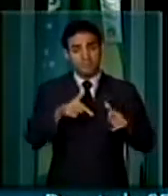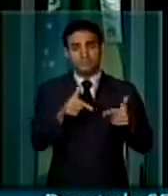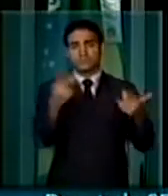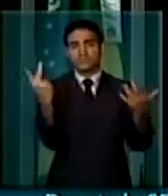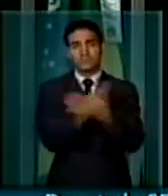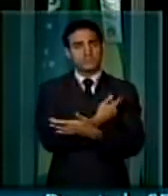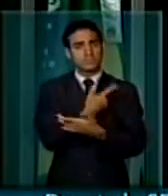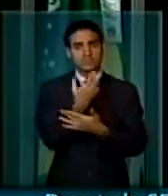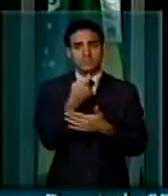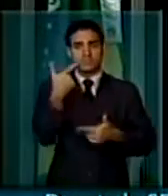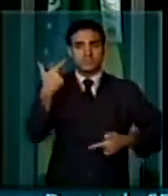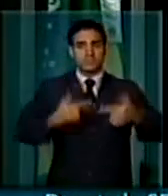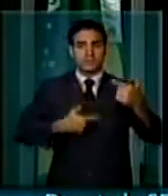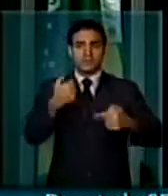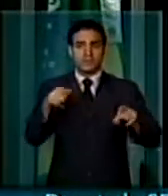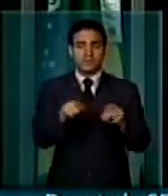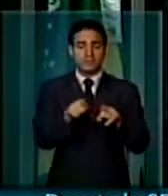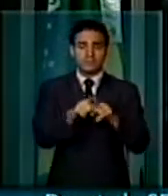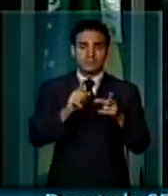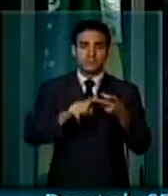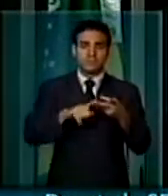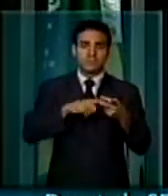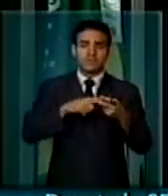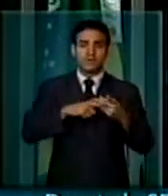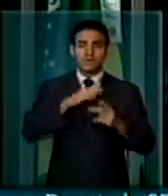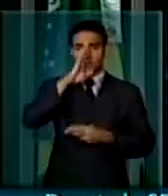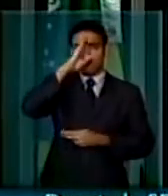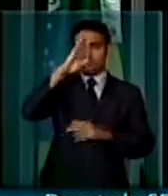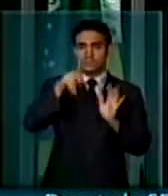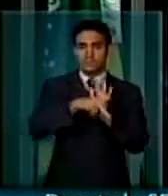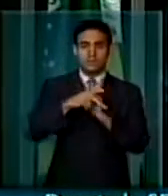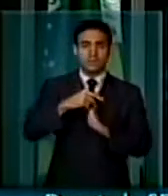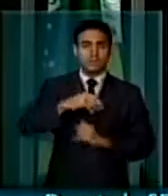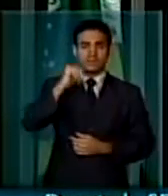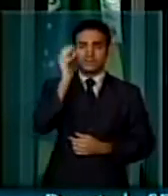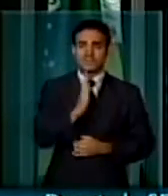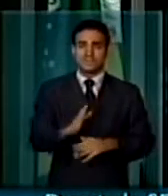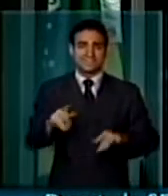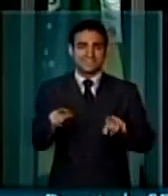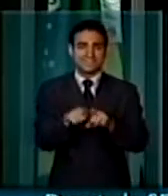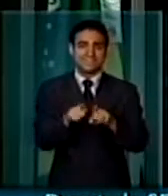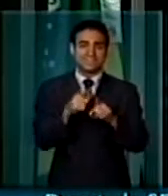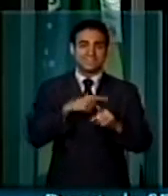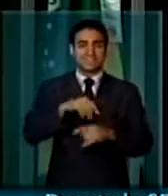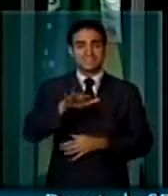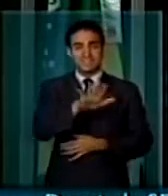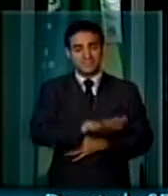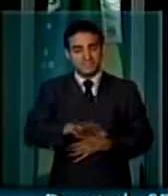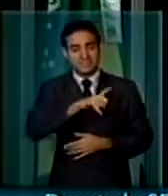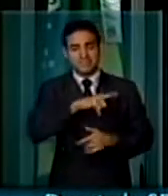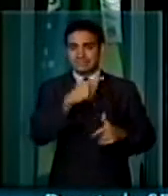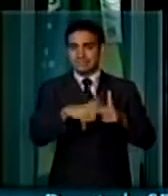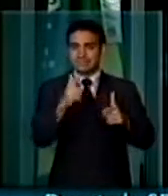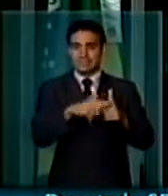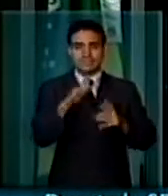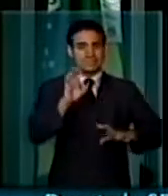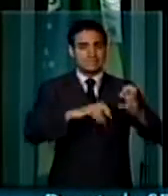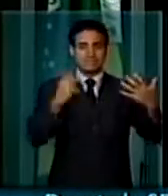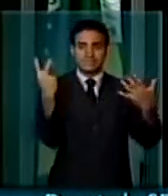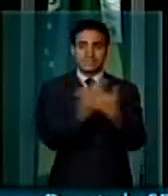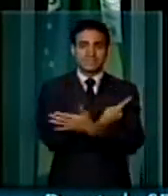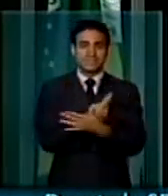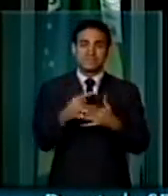gerado esses conflitos, que envolvem inclusive o exército brasileiro, que está ali na linha de fogo cruzado praticamente, porque